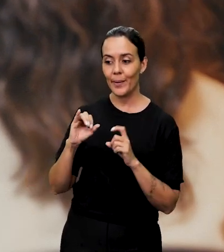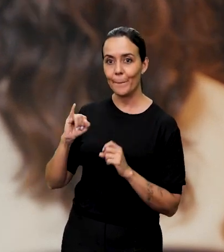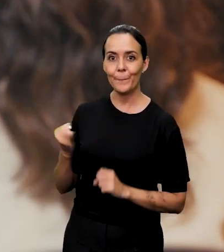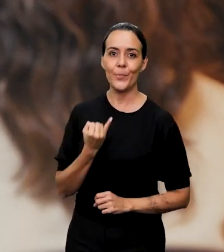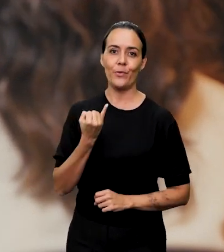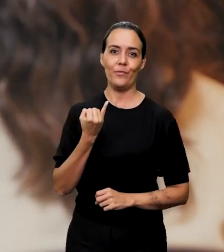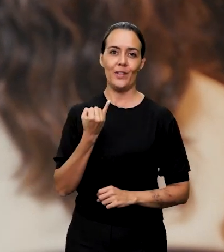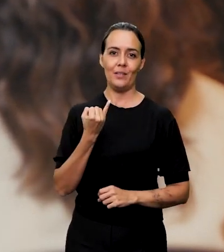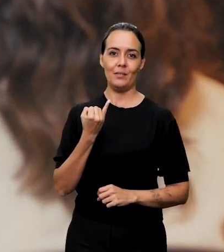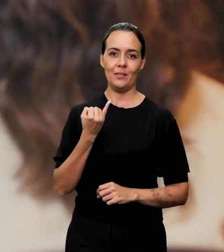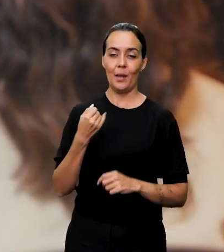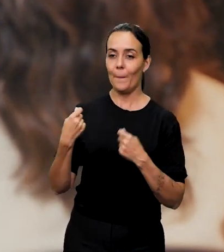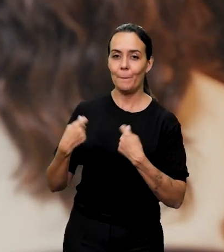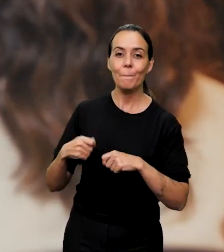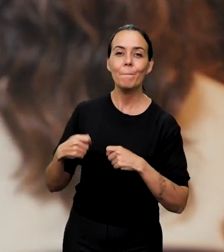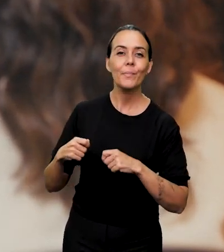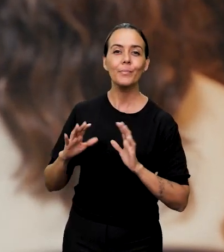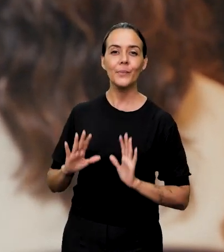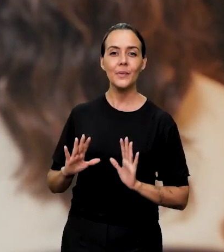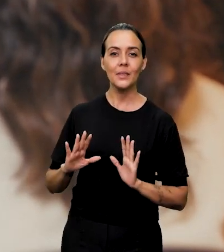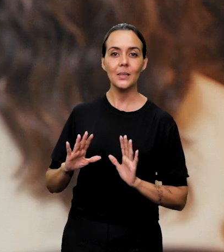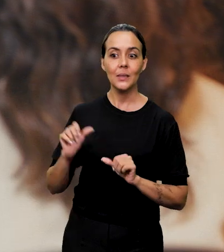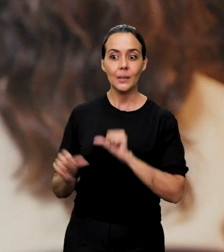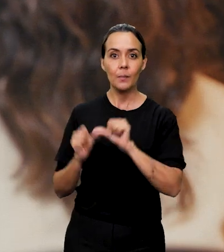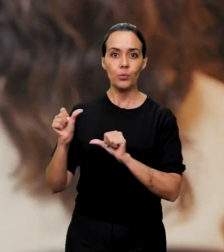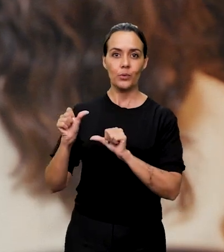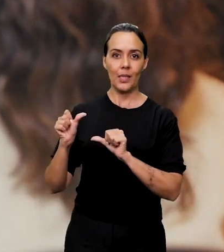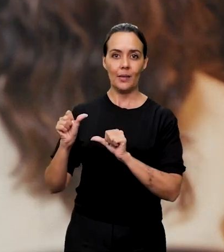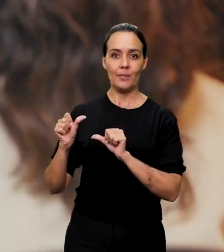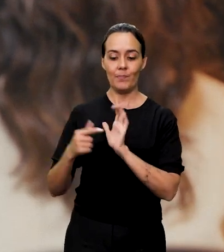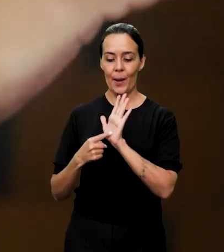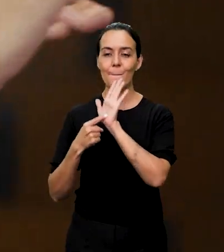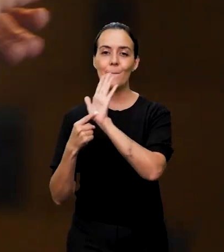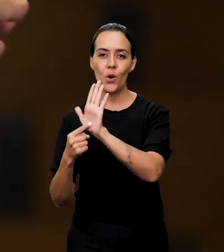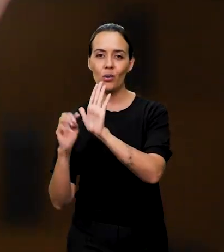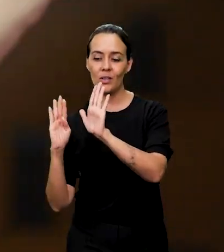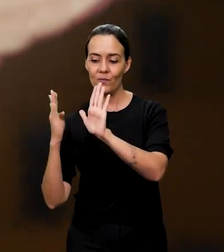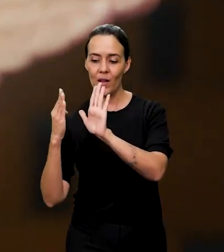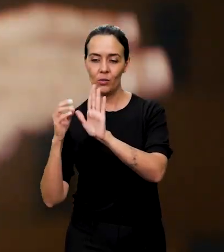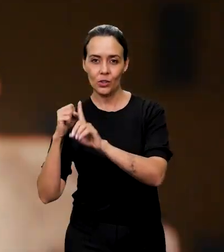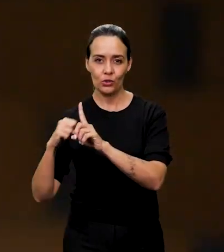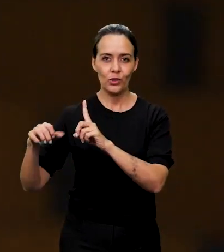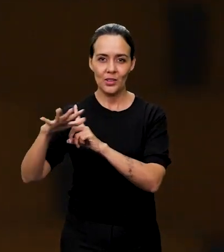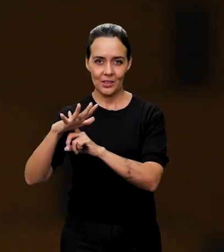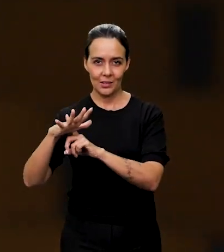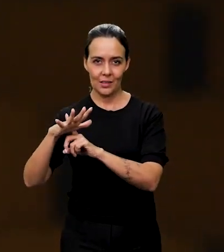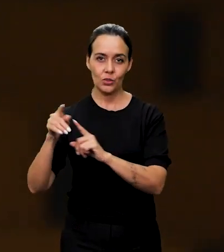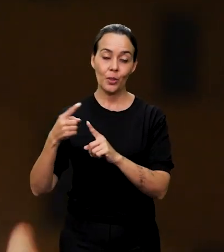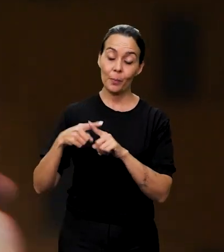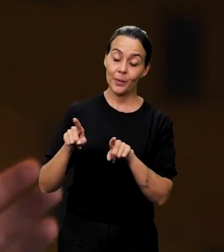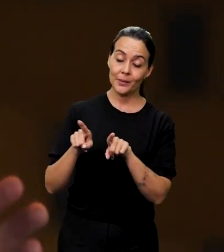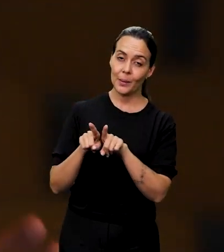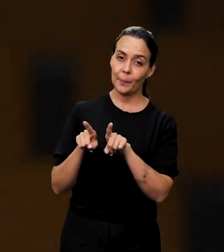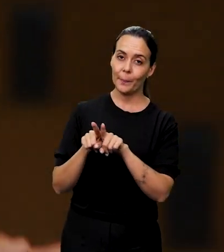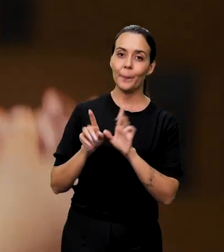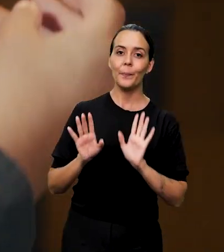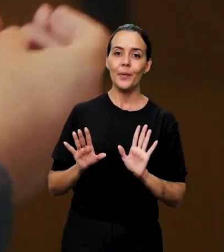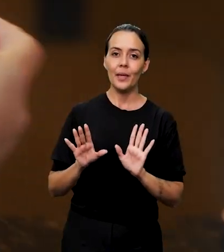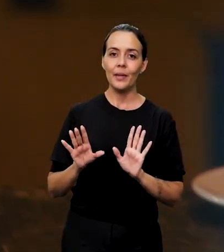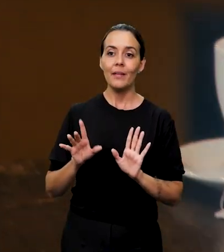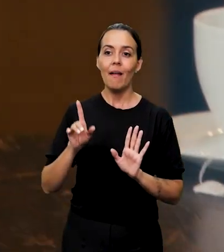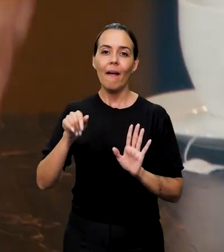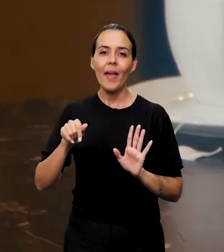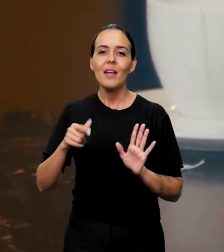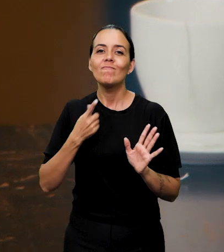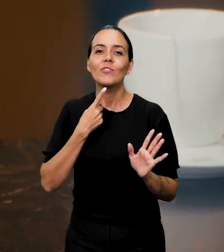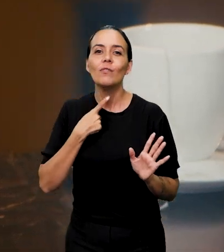disso. Vamos quebrar, passa uma ideia falsa do que é a sociedade, mas ao mesmo tempo o que ele vende? A libido